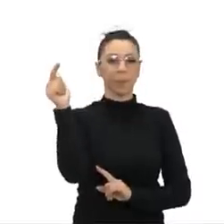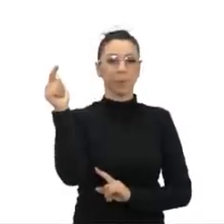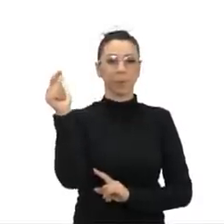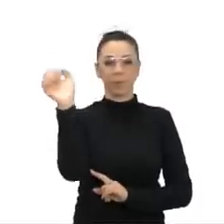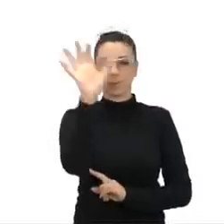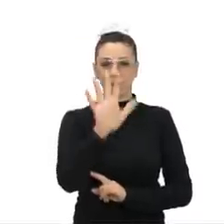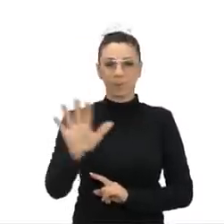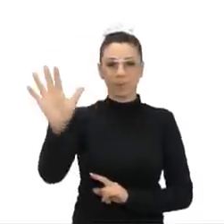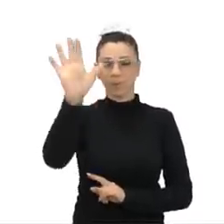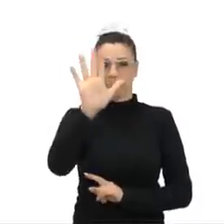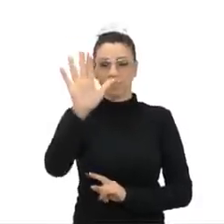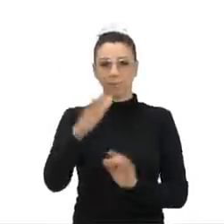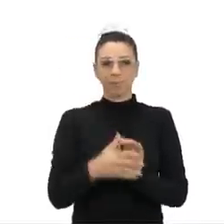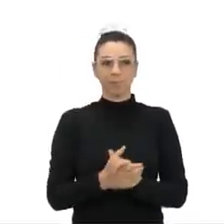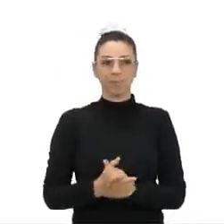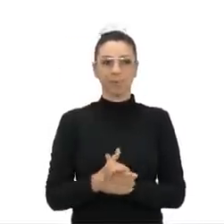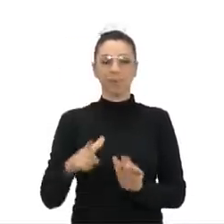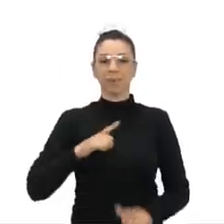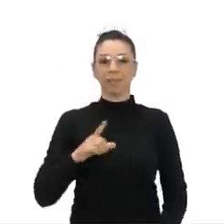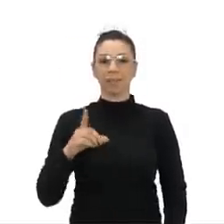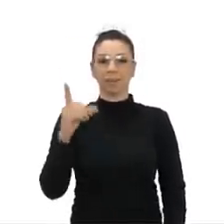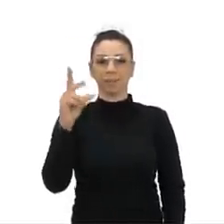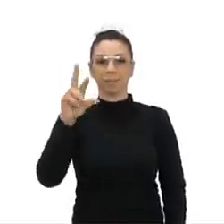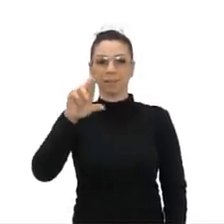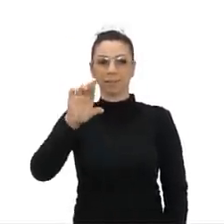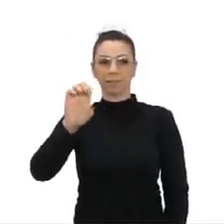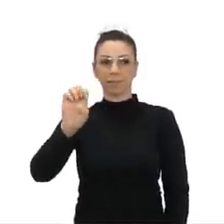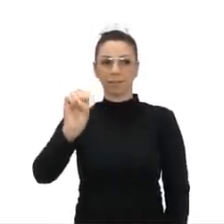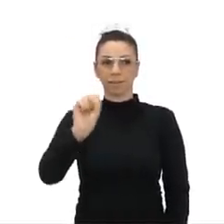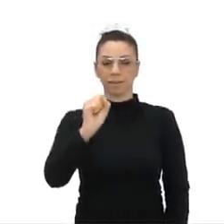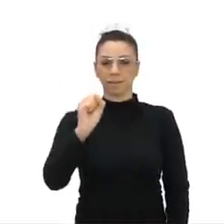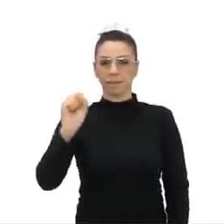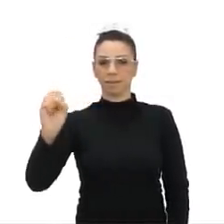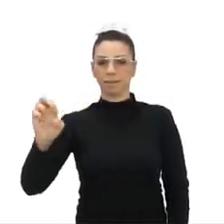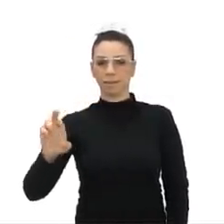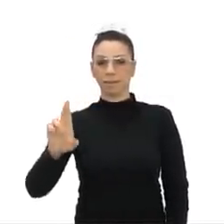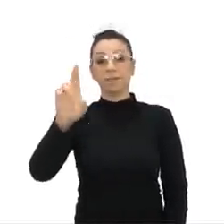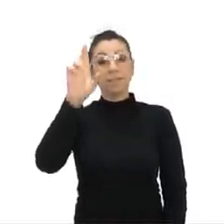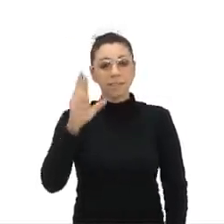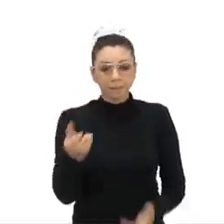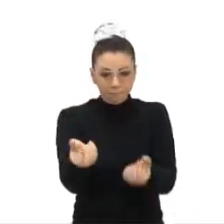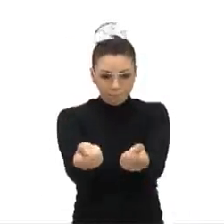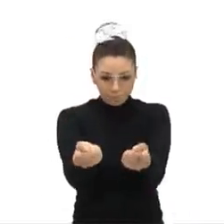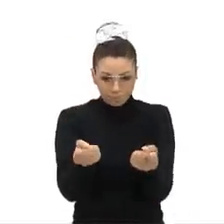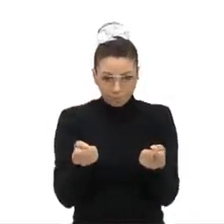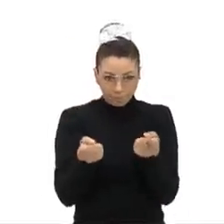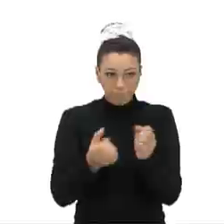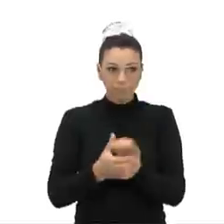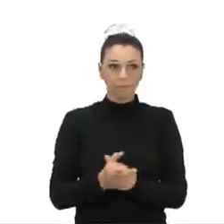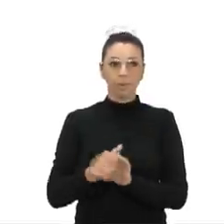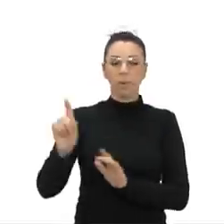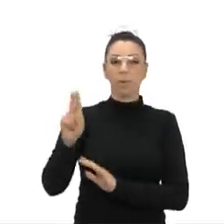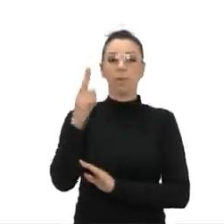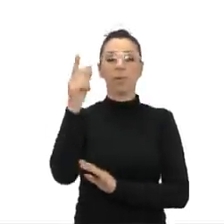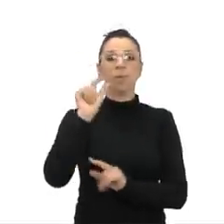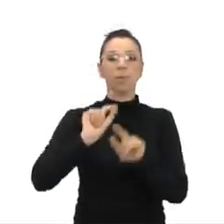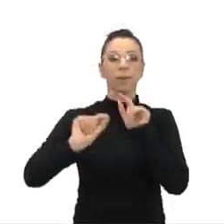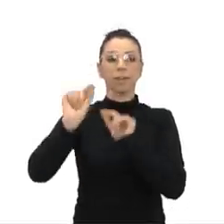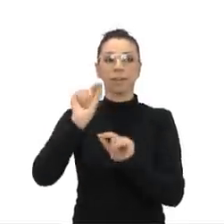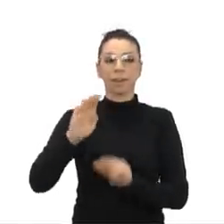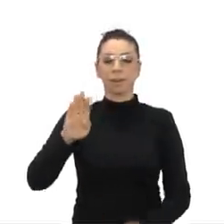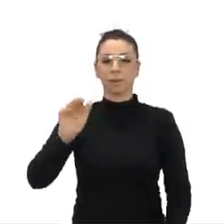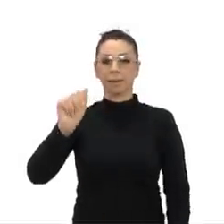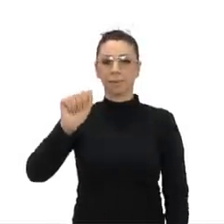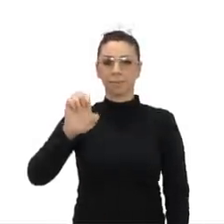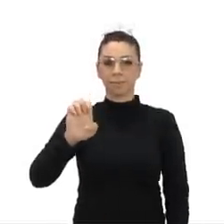do dresser? Uma cômoda. A outra palavrinha, bed, a cama. E a